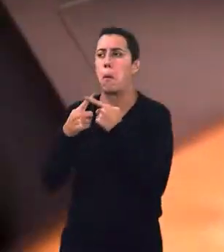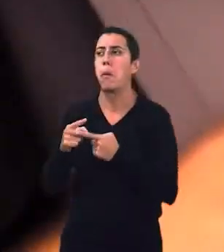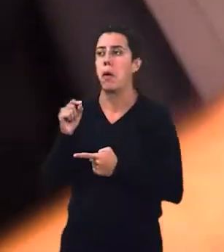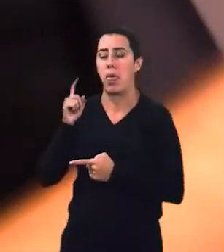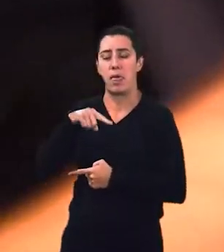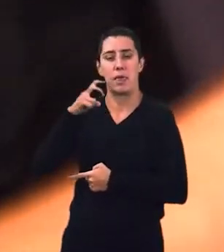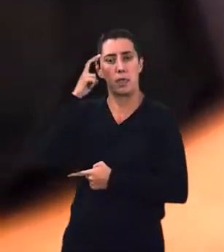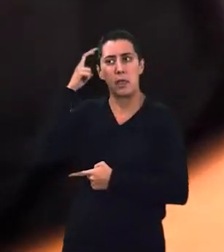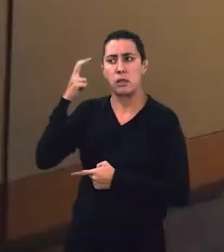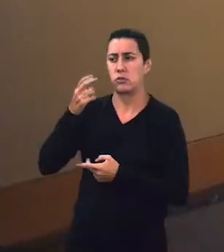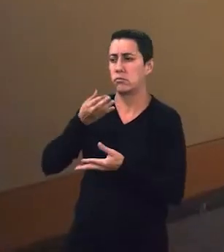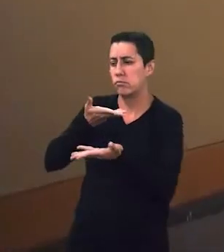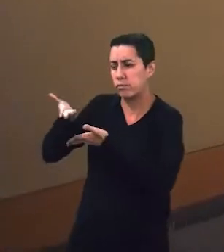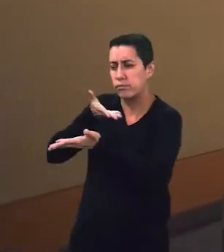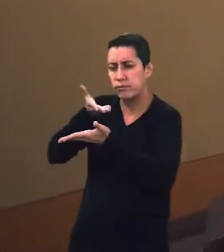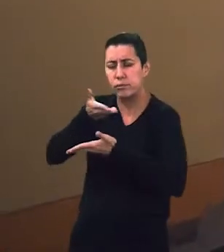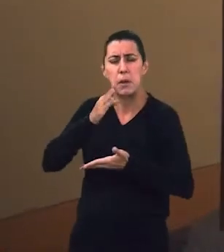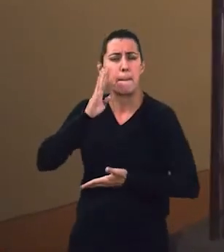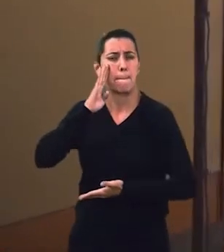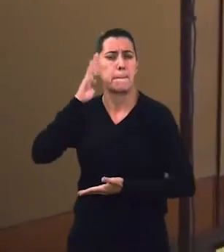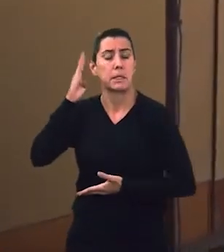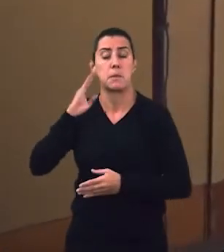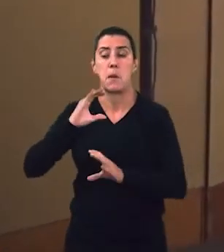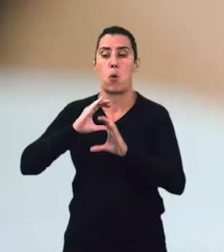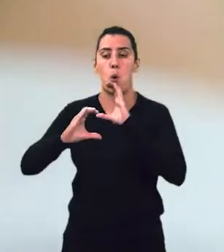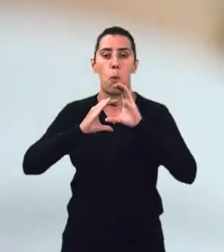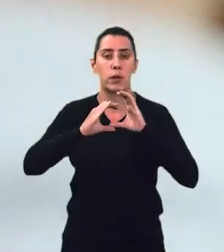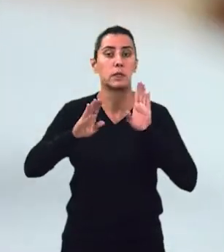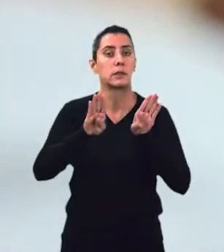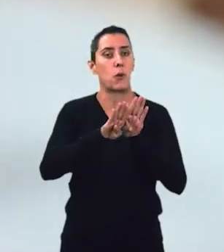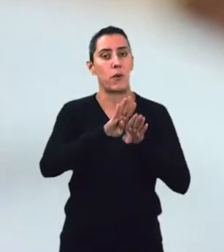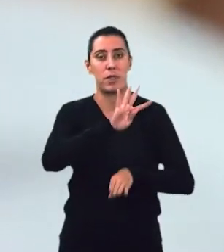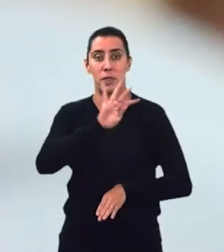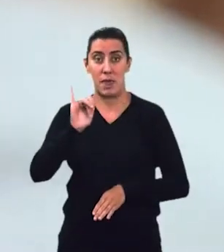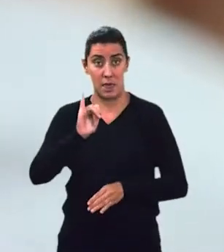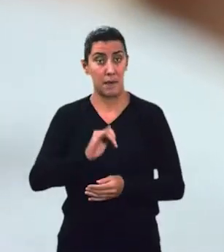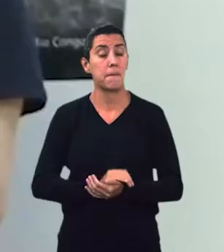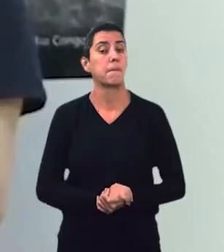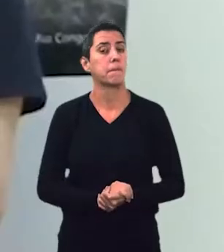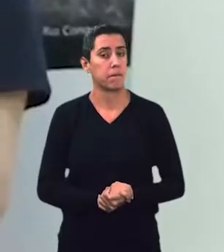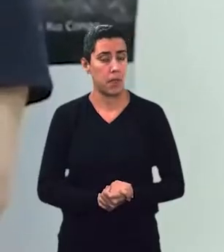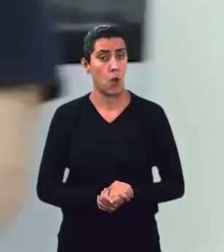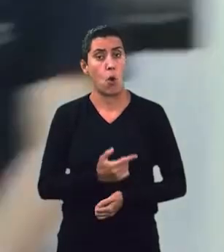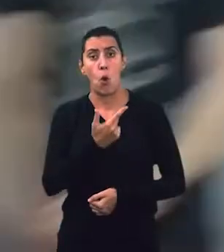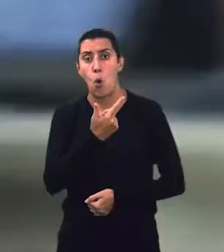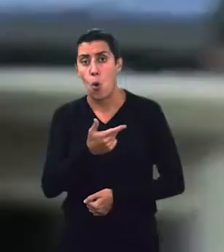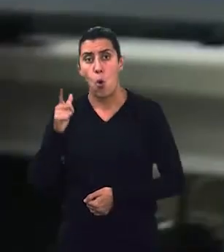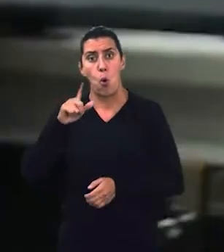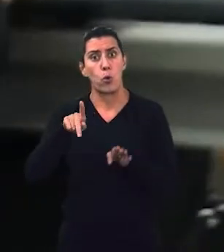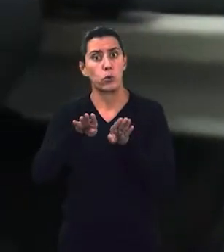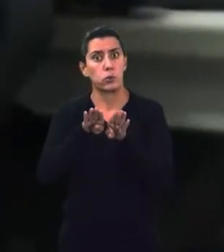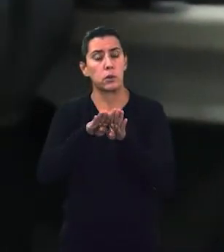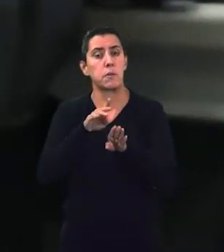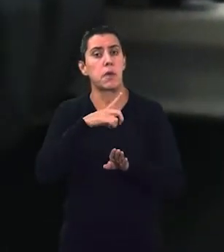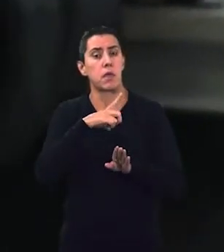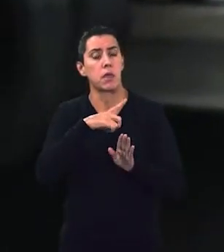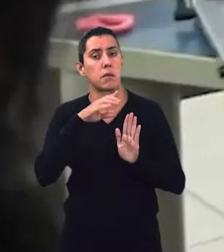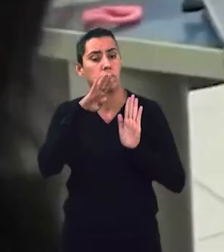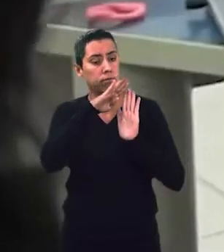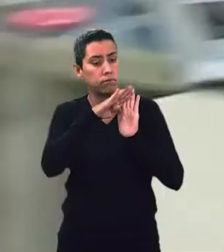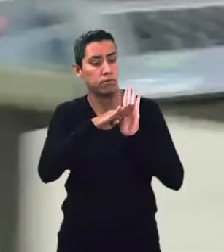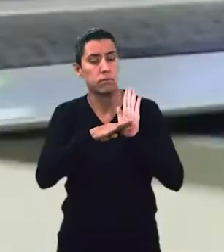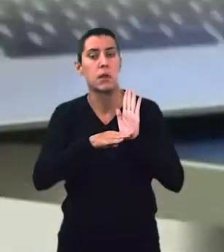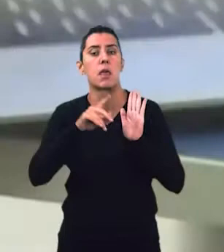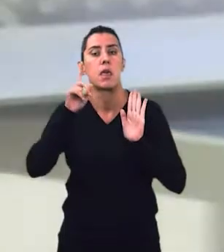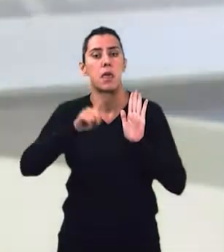na área de tecnologia da informação e comunicação. Outra importante iniciativa junto aos jovens talentos é o programa